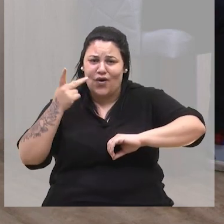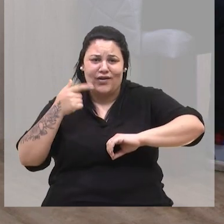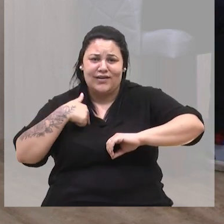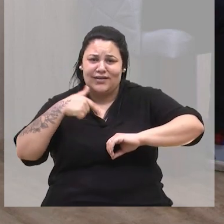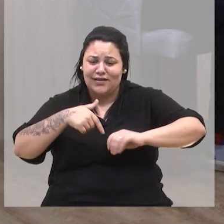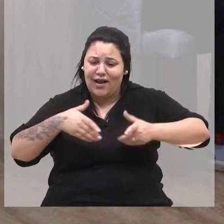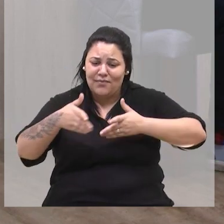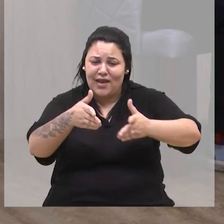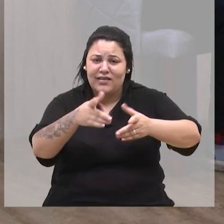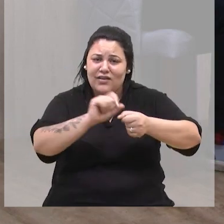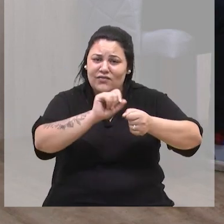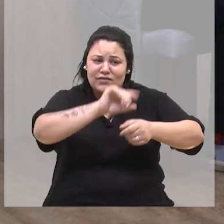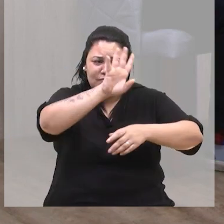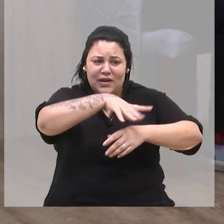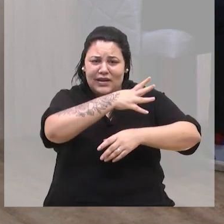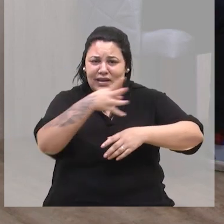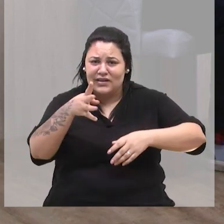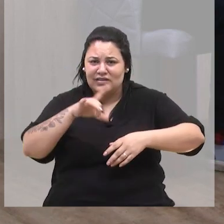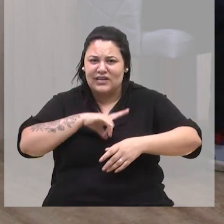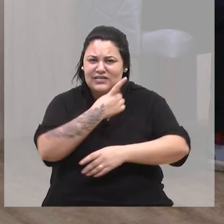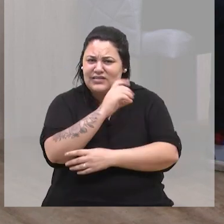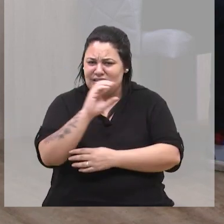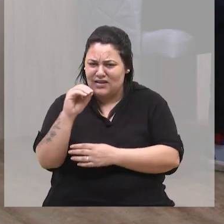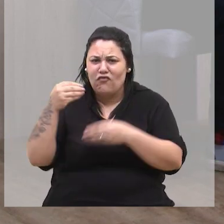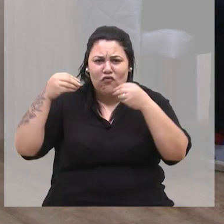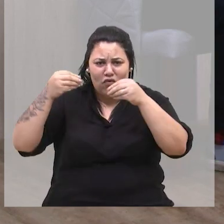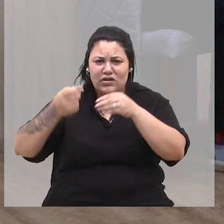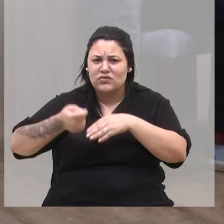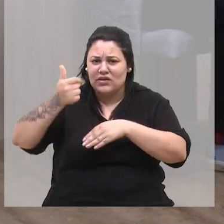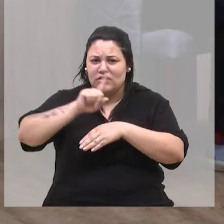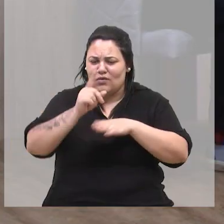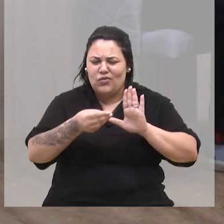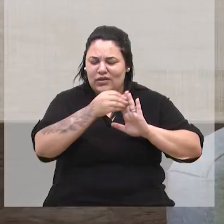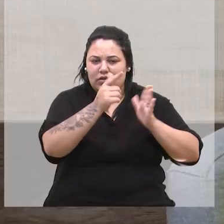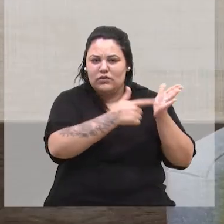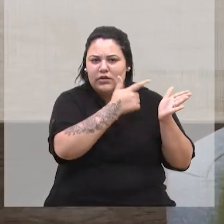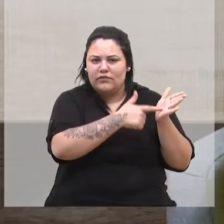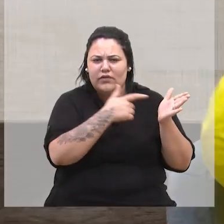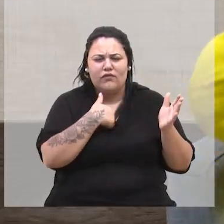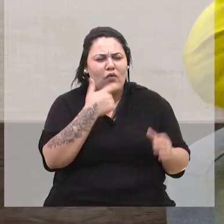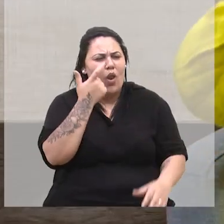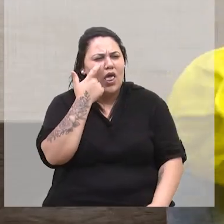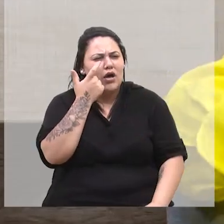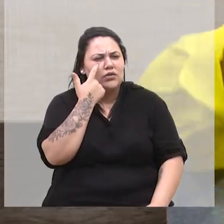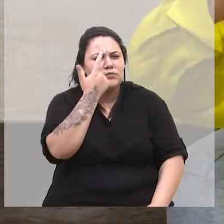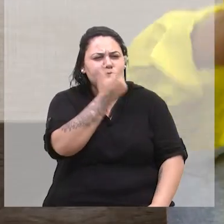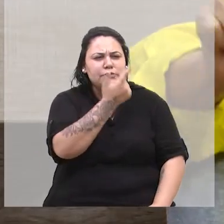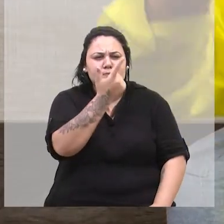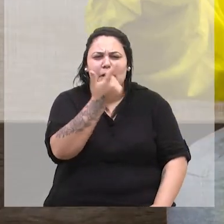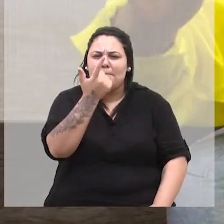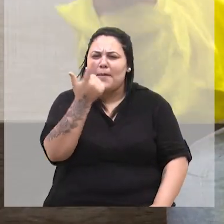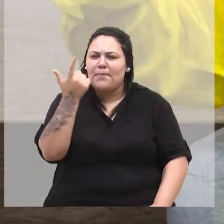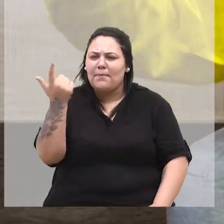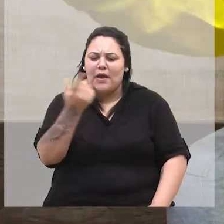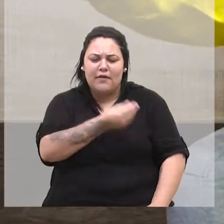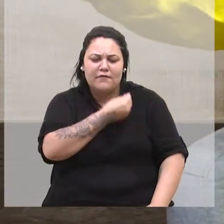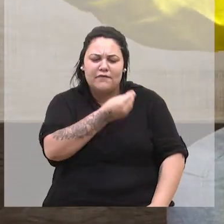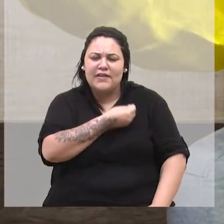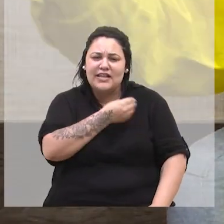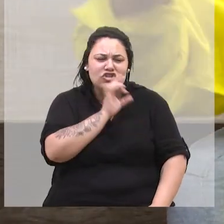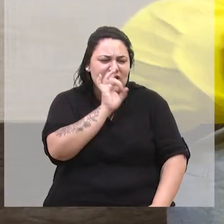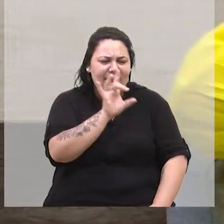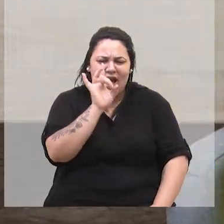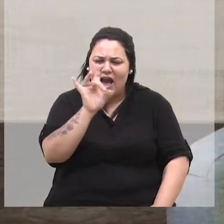fiz planilhas, que deu 100 páginas, que não estão no livro, onde eu identifiquei os acontecimentos da vida de cada uma de nós,